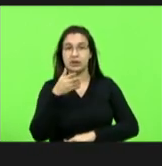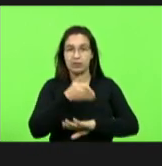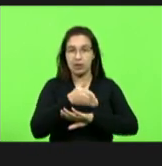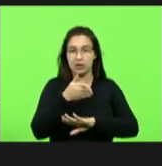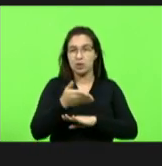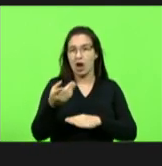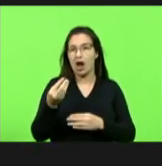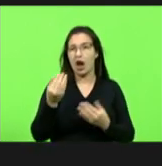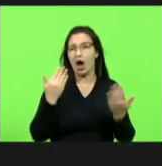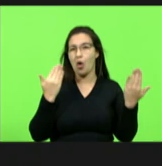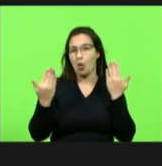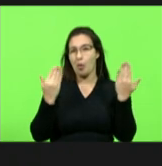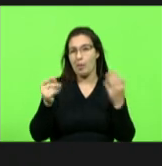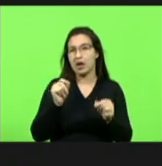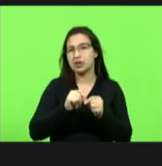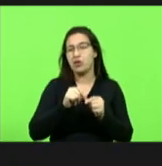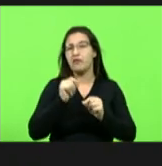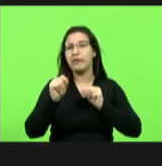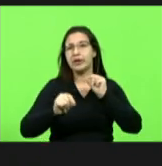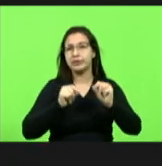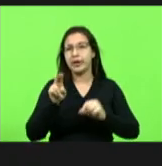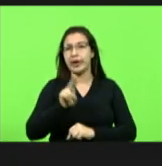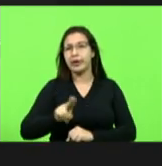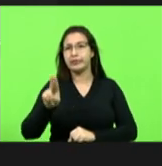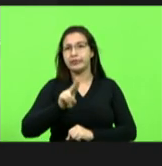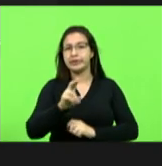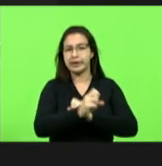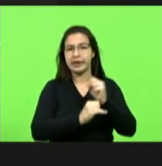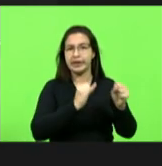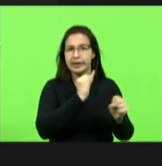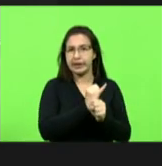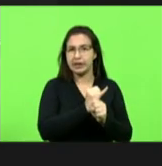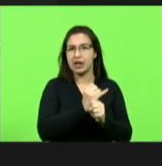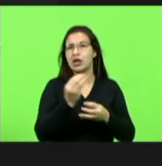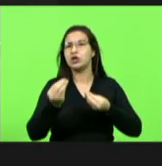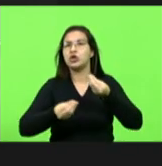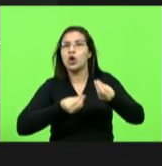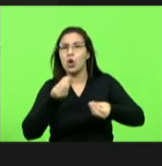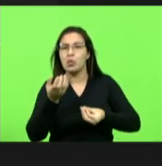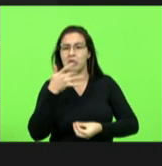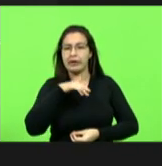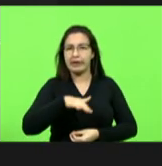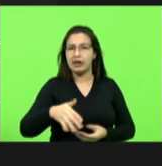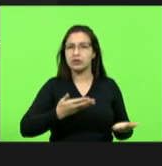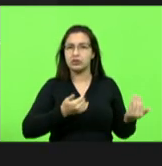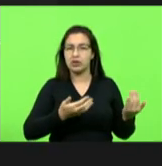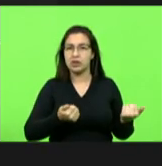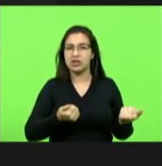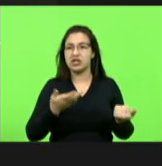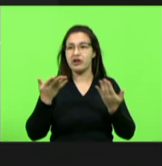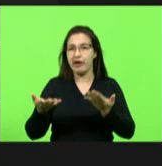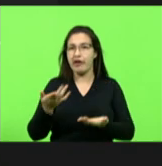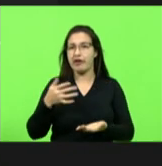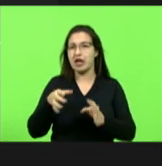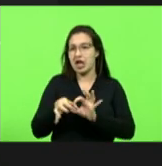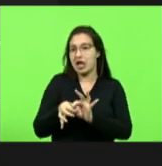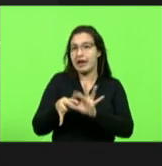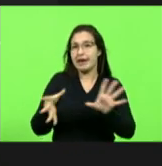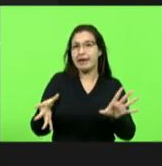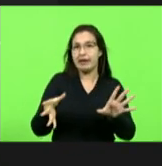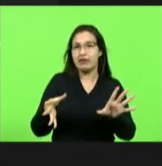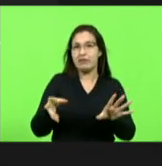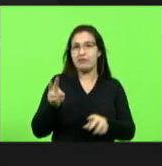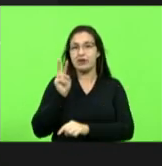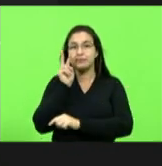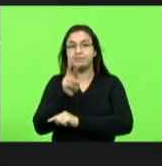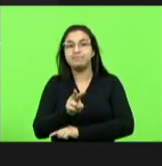que eu achei muito interessante sobre o uso da internet pelas crianças e adolescentes. Ela disse que deixar um filho sozinho sem supervisão na internet,